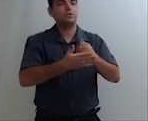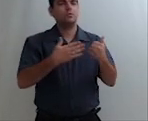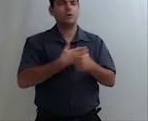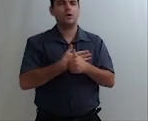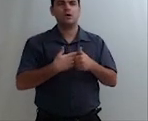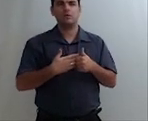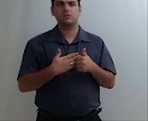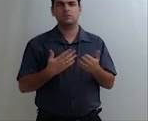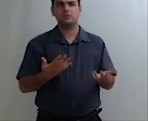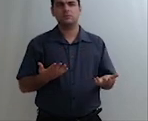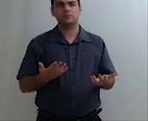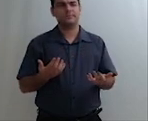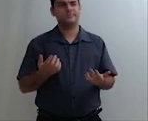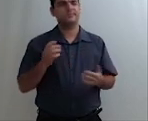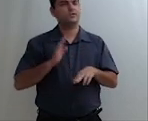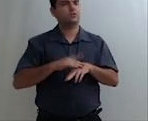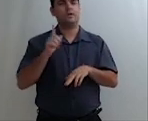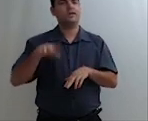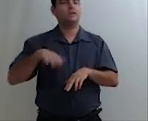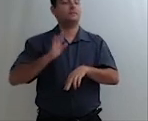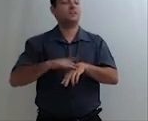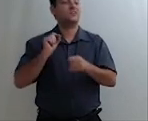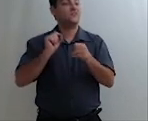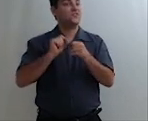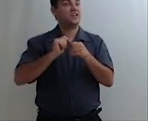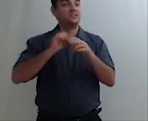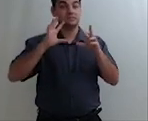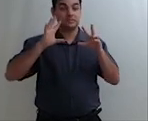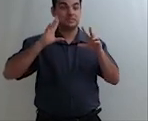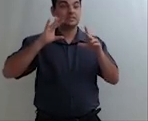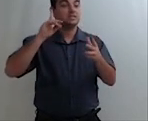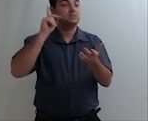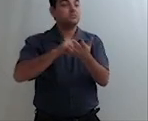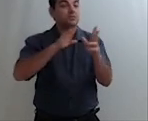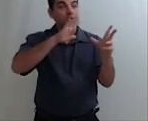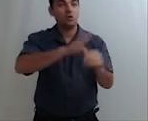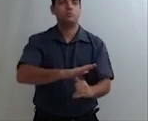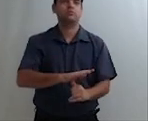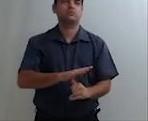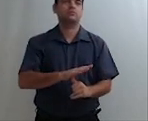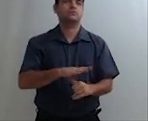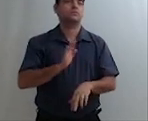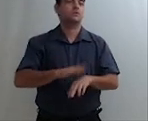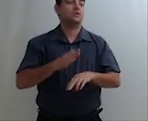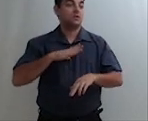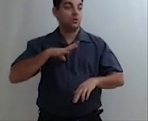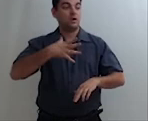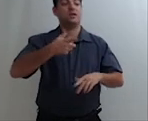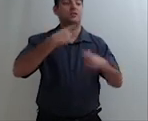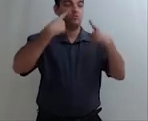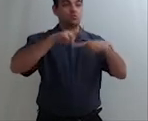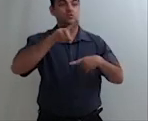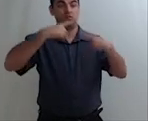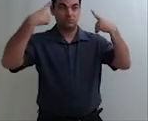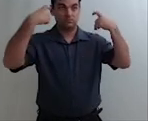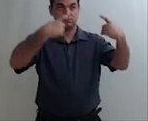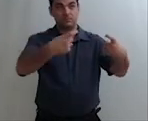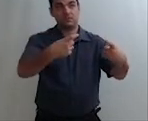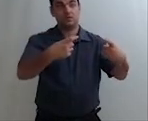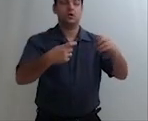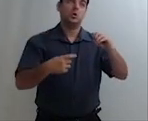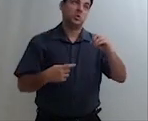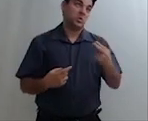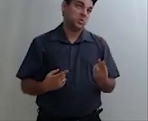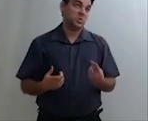não é ele portanto autor material do roubo não foi ele quem empregou violência tampouco